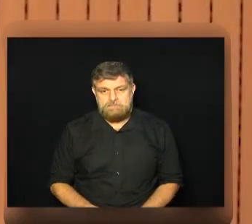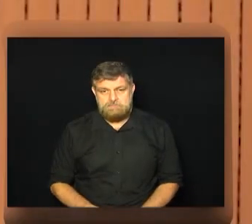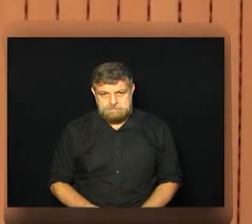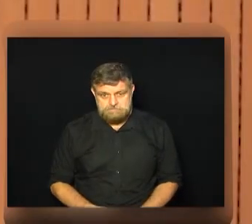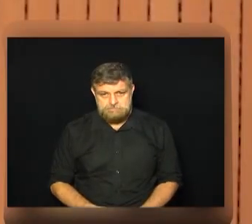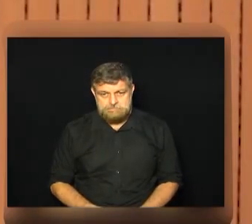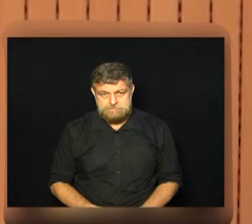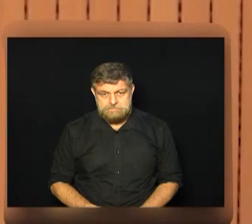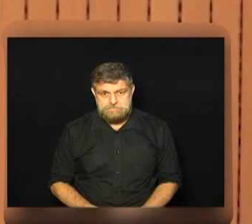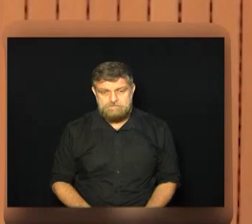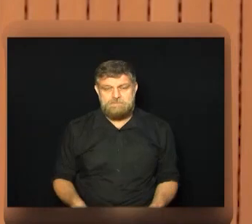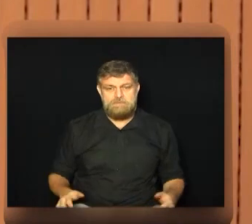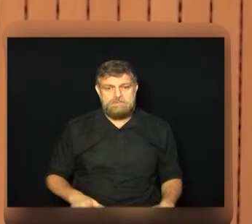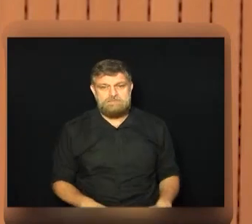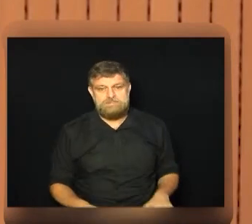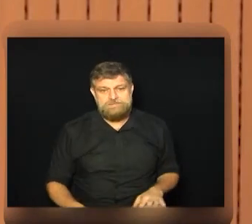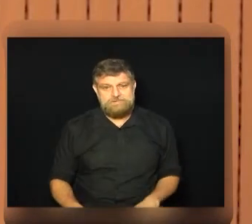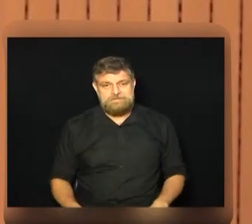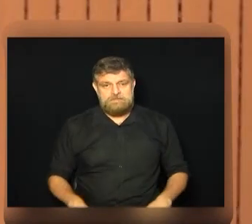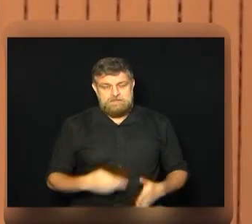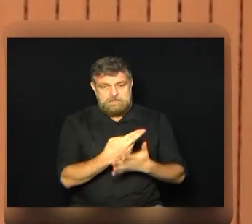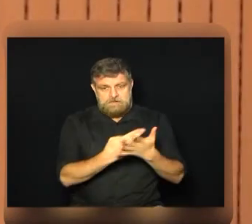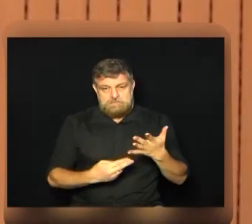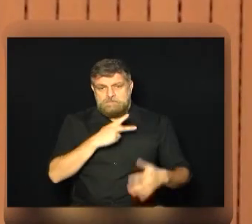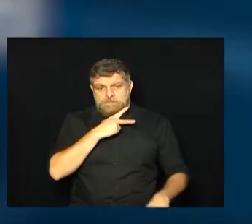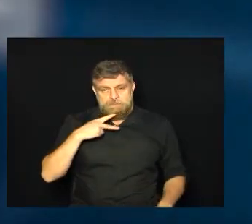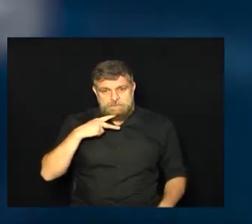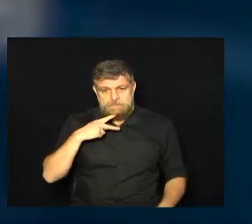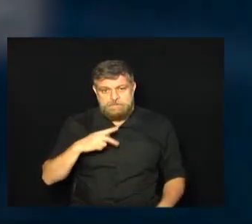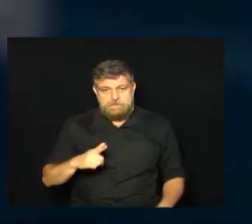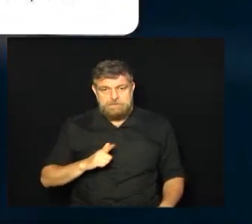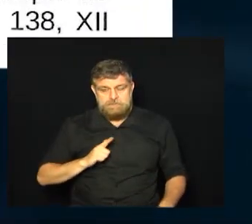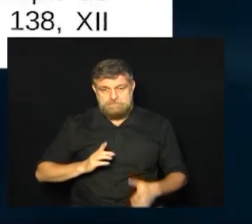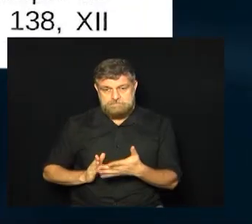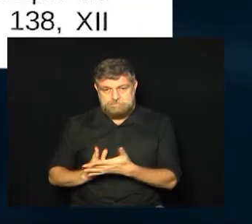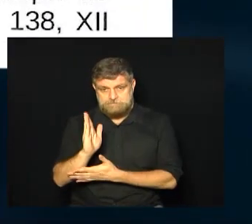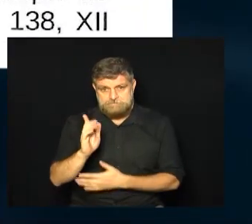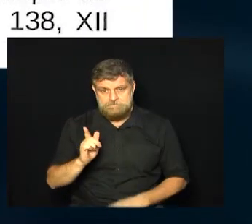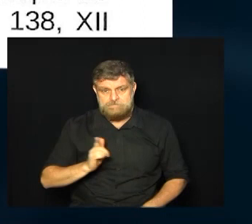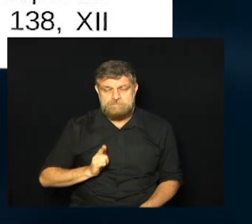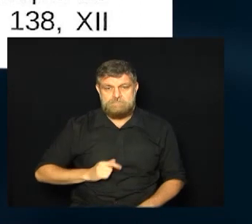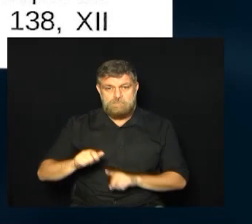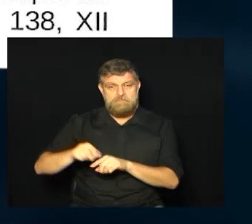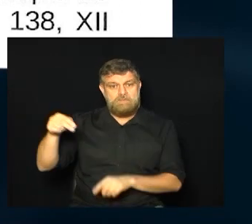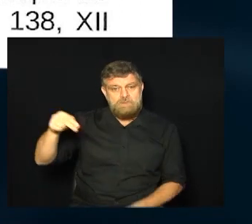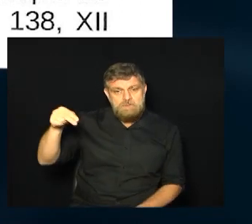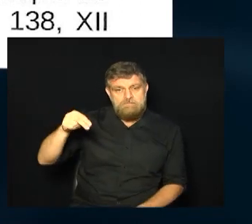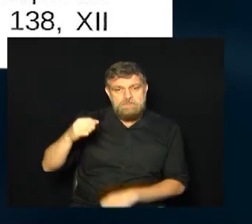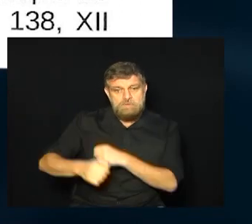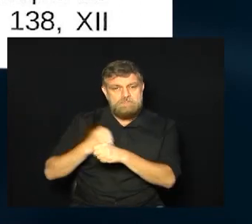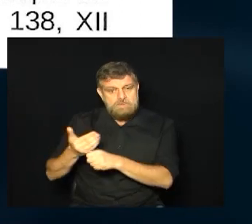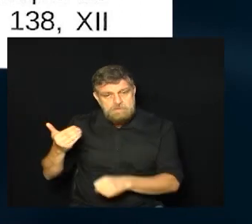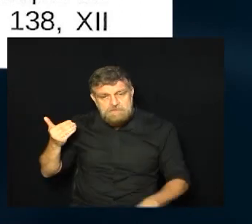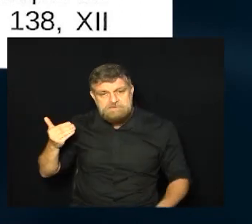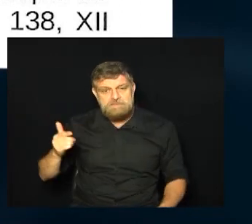Por meio de um requerimento do vereador Permínio Monteiro, do PSB, foi aprovado ainda no mês de novembro do ano